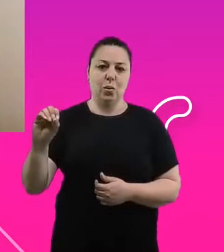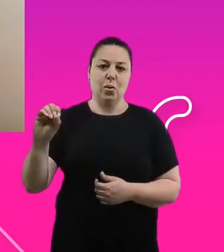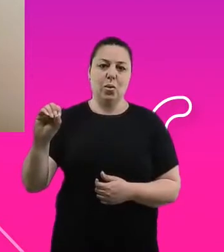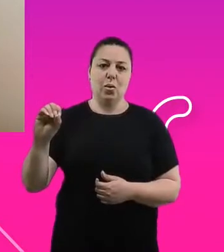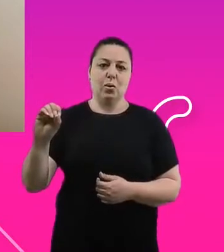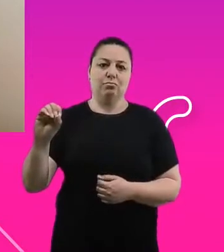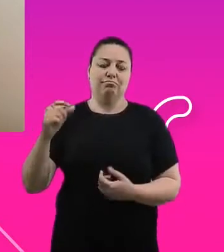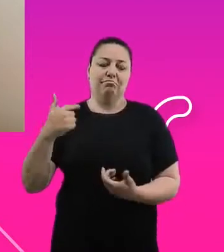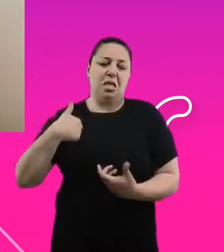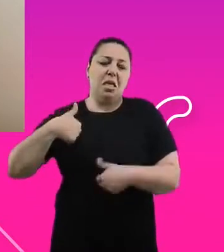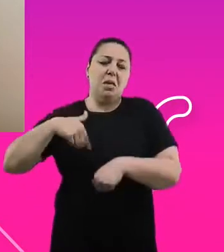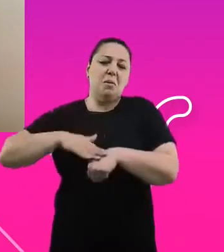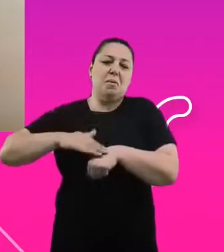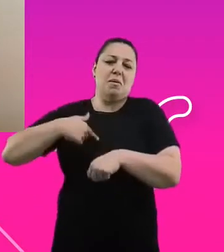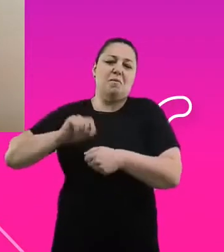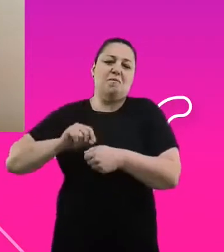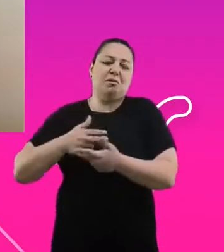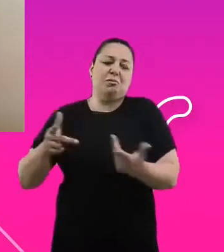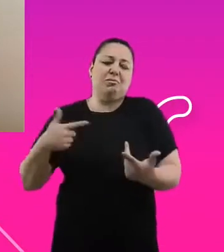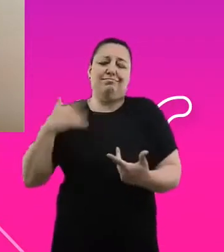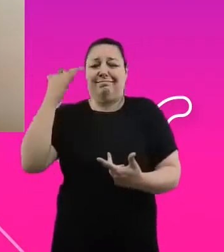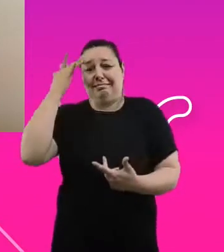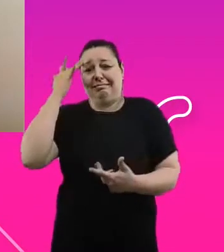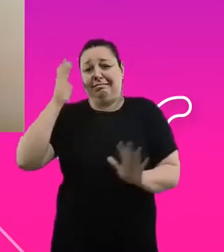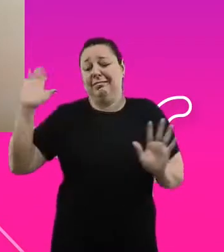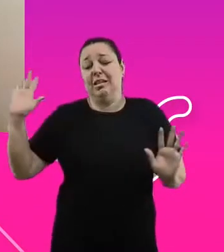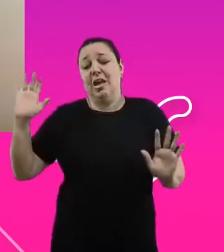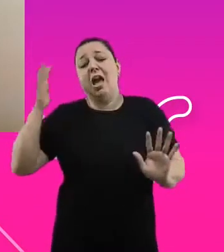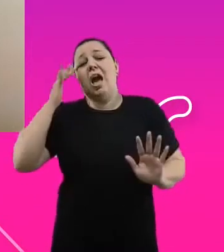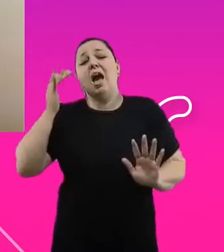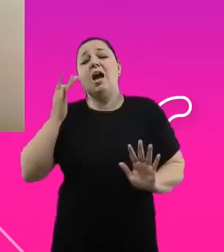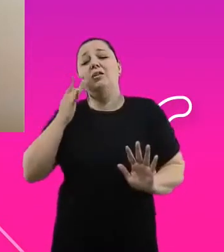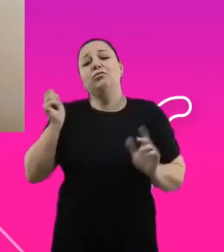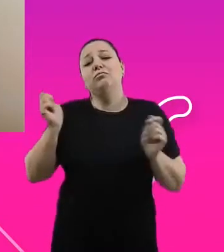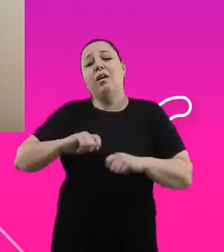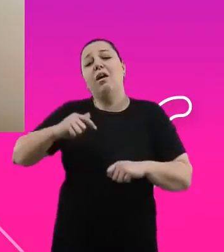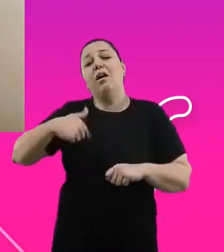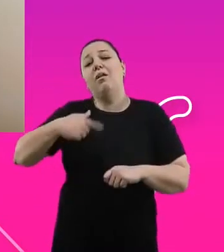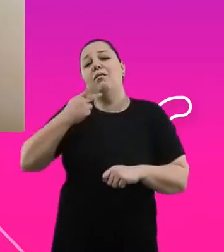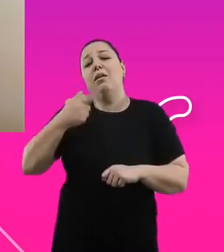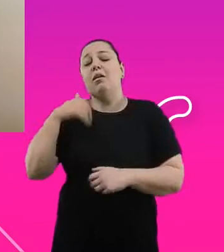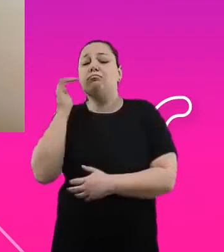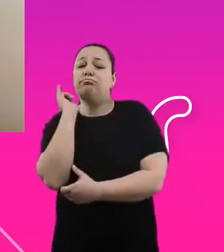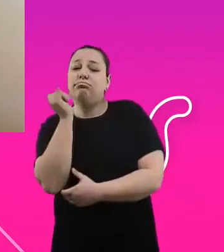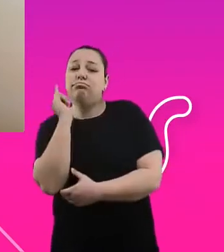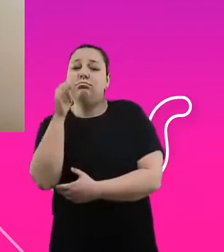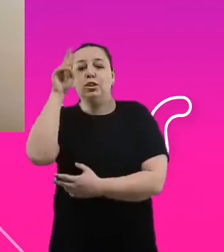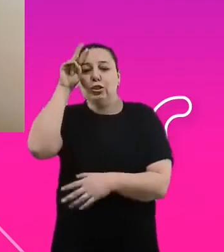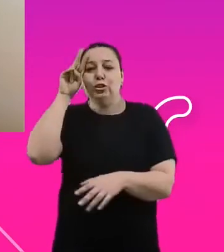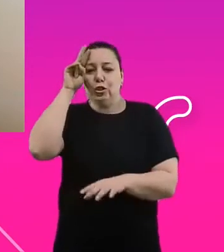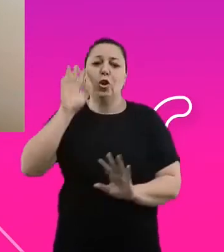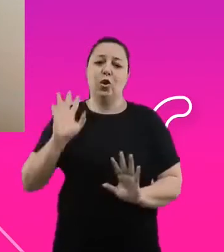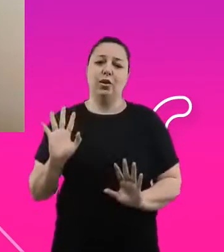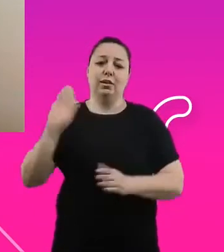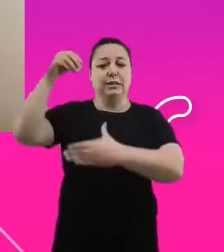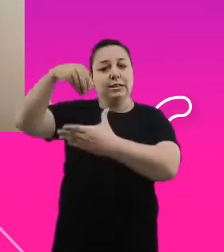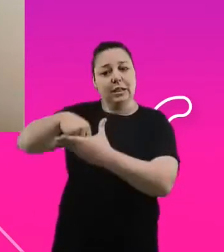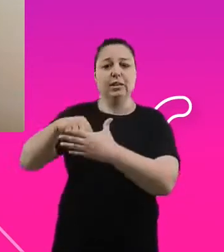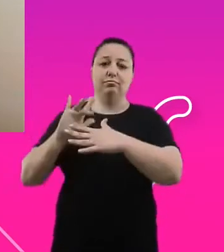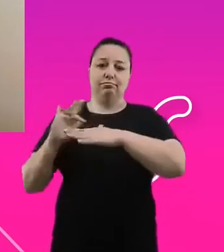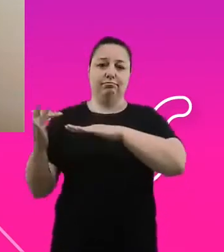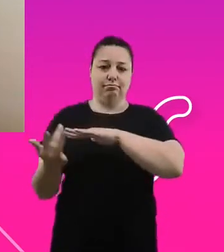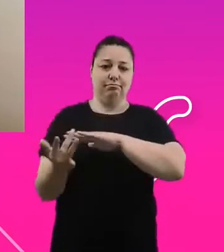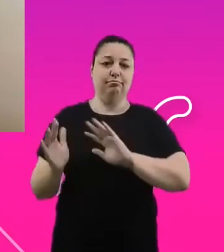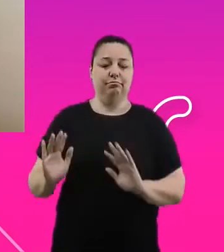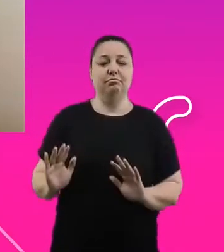mais. Então, eu me defino como um contador de histórias, ultimamente. Eu conto histórias em muitas mídias. E nos últimos